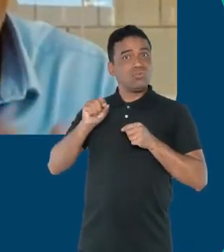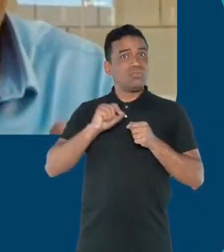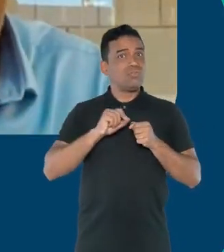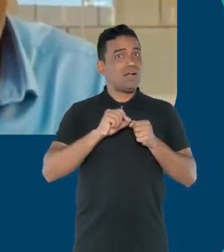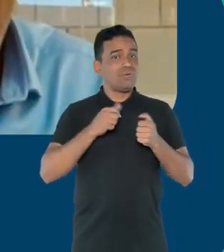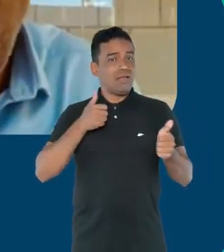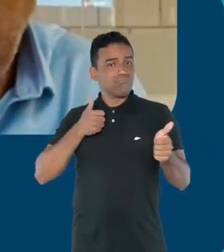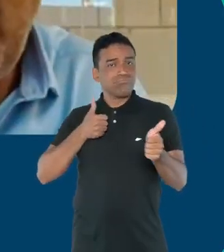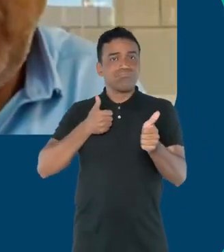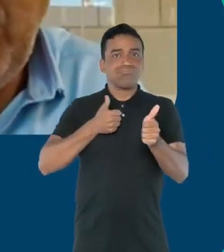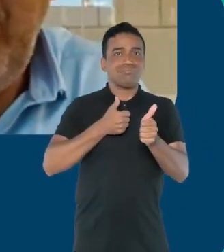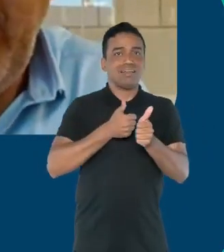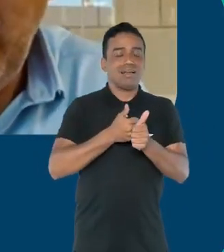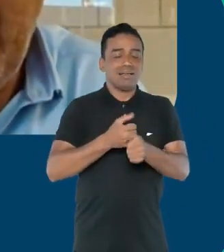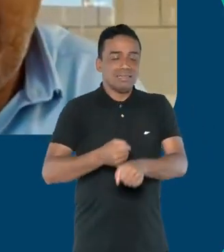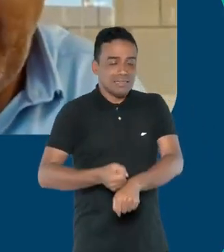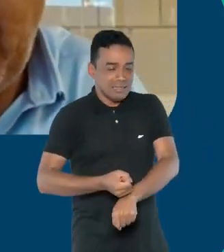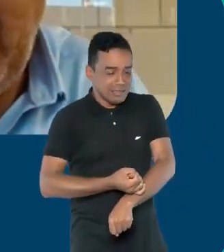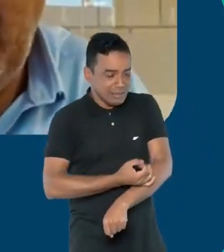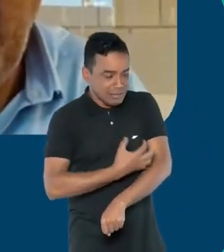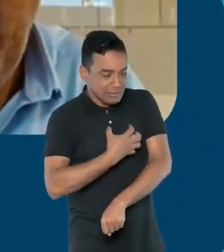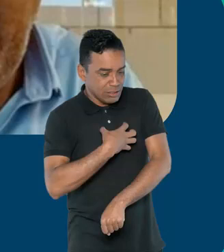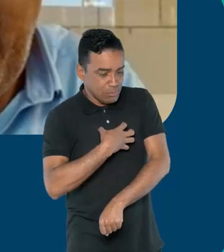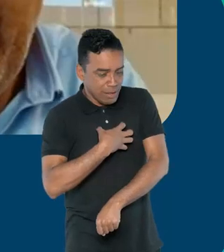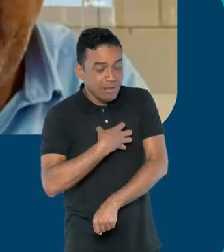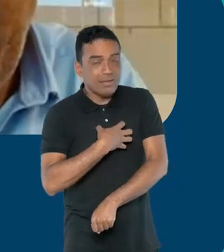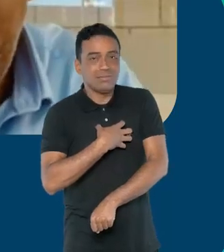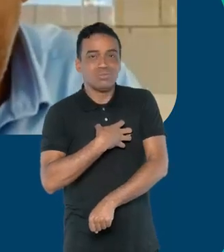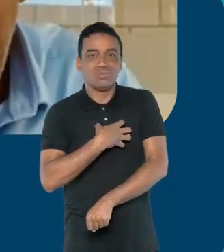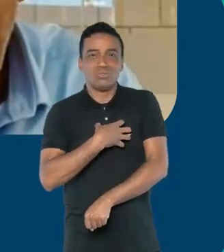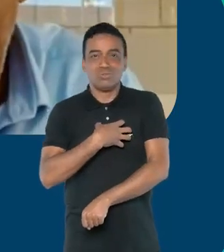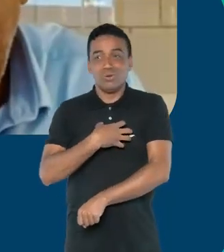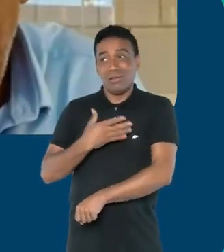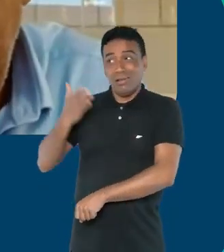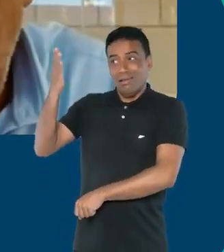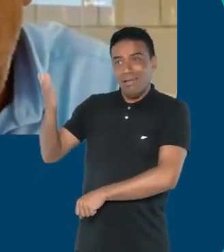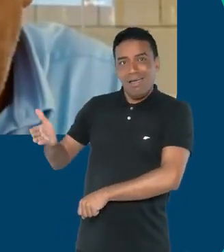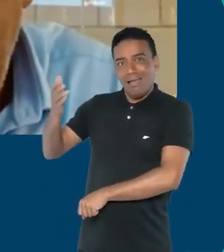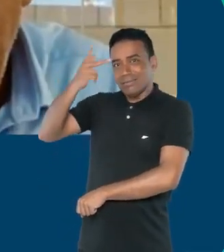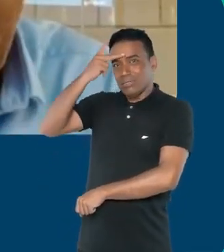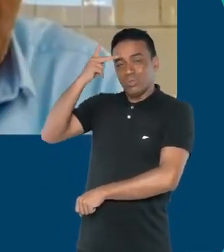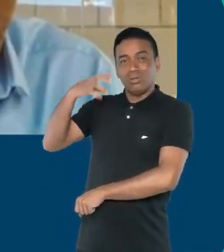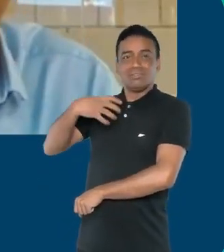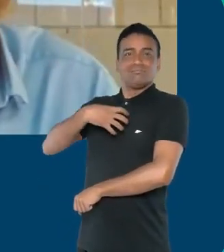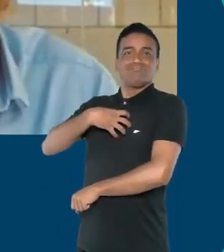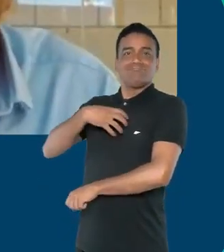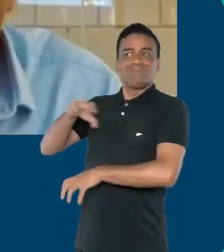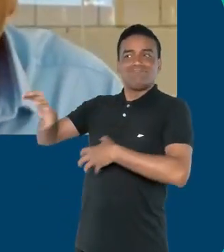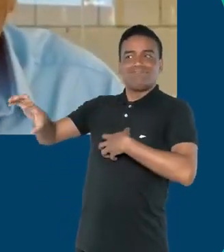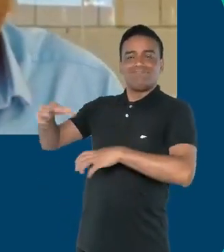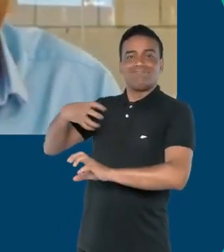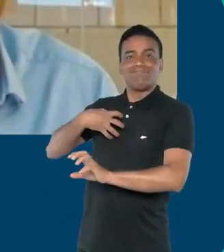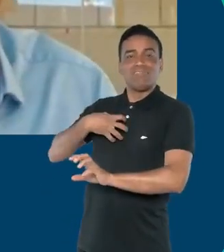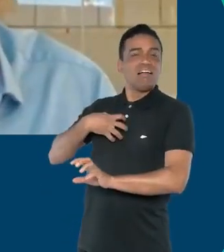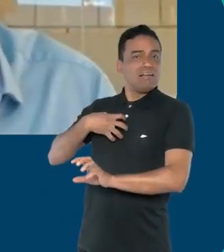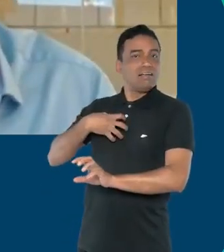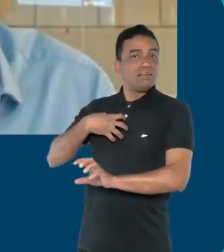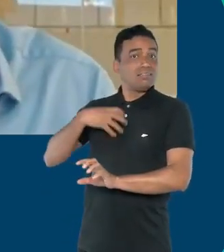me aproximar do sentimento ou da paixão, né, dessa pessoa. Isso acontece